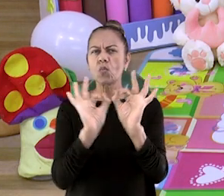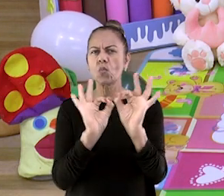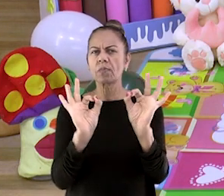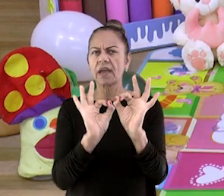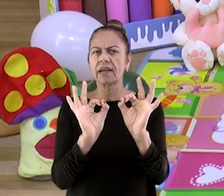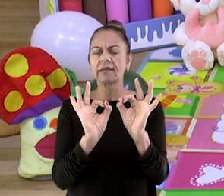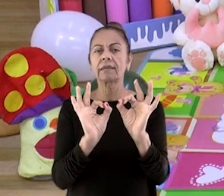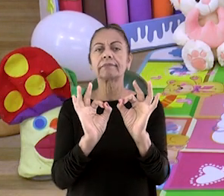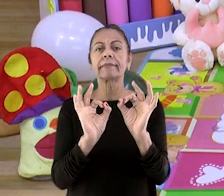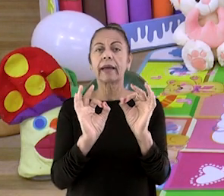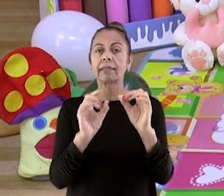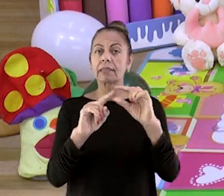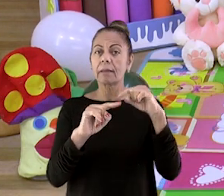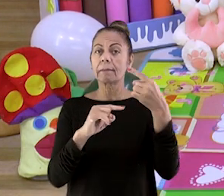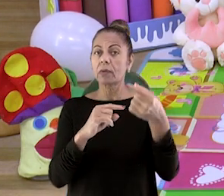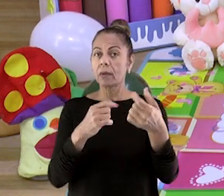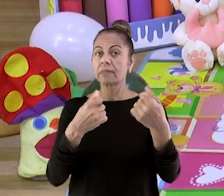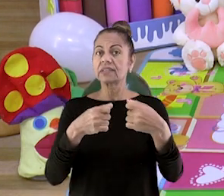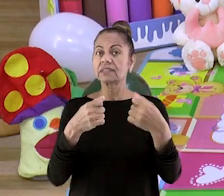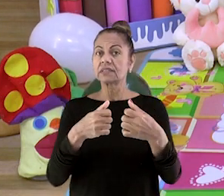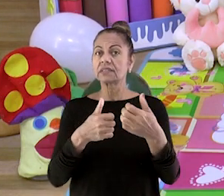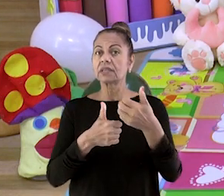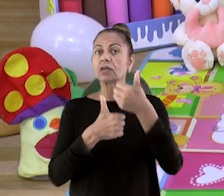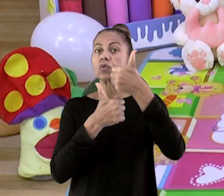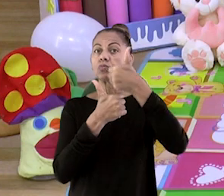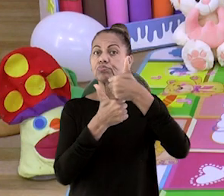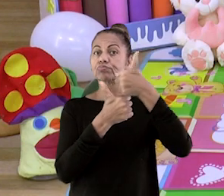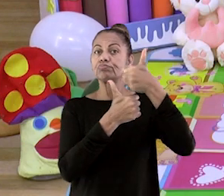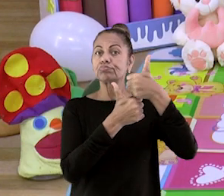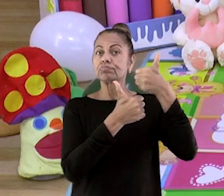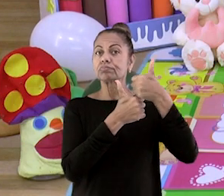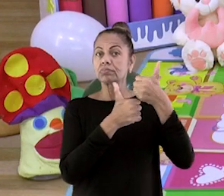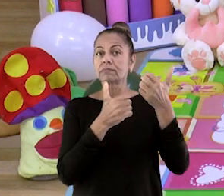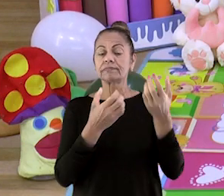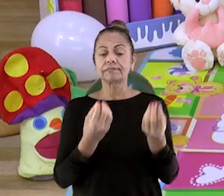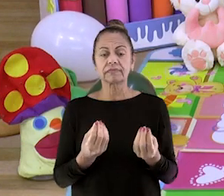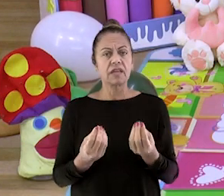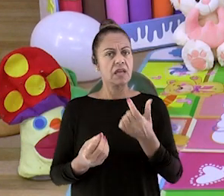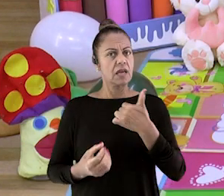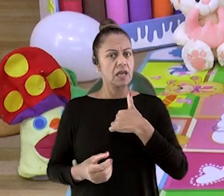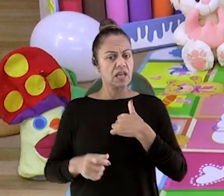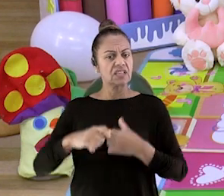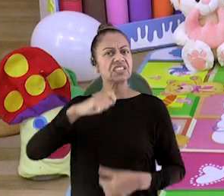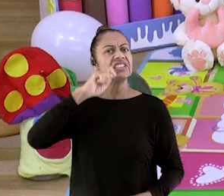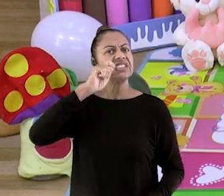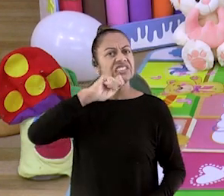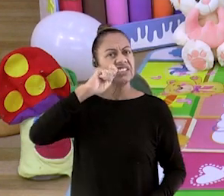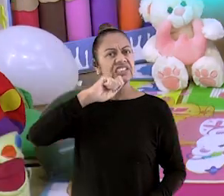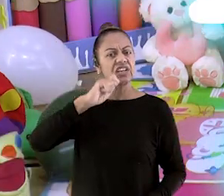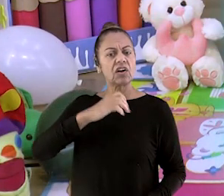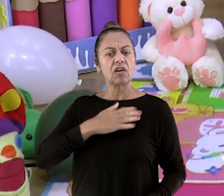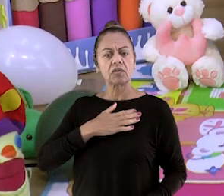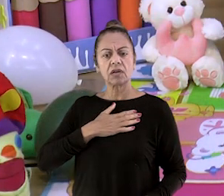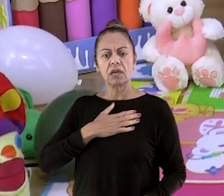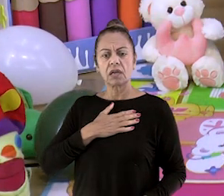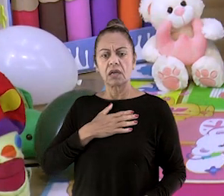colocar outro no lugar eu escovo os meus dentes